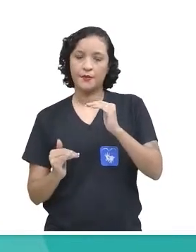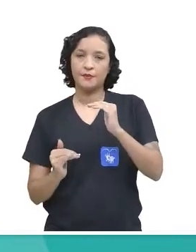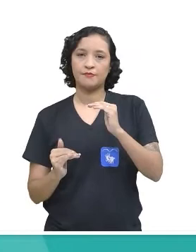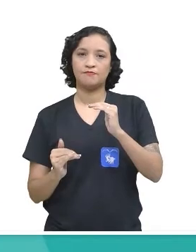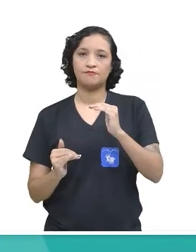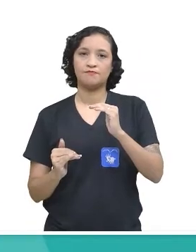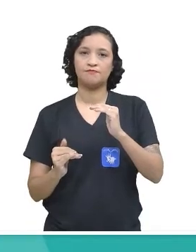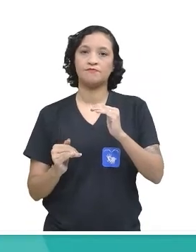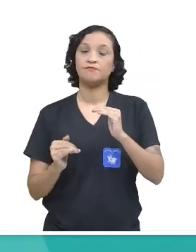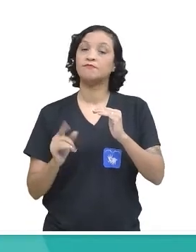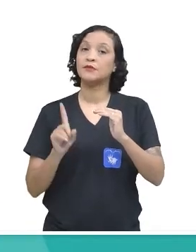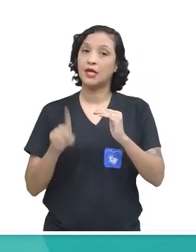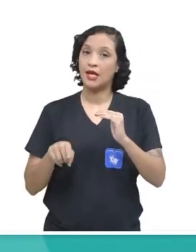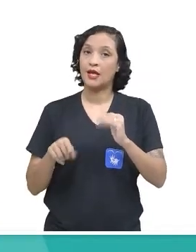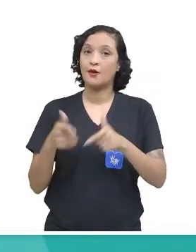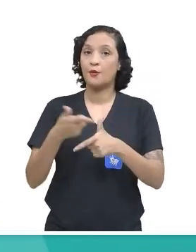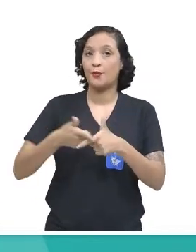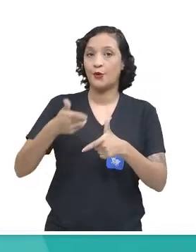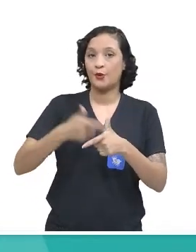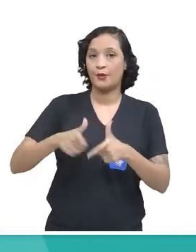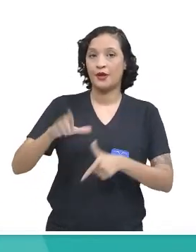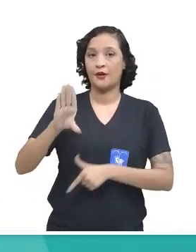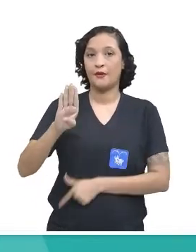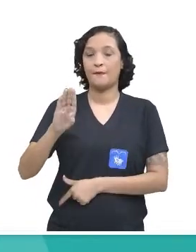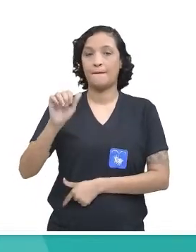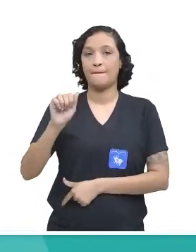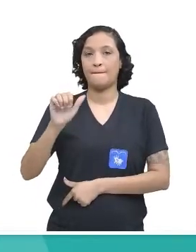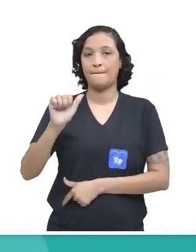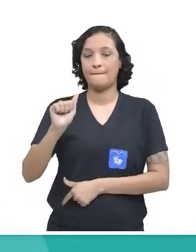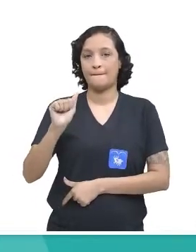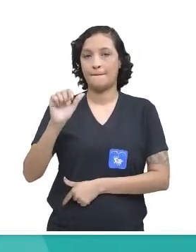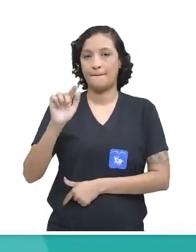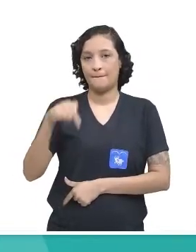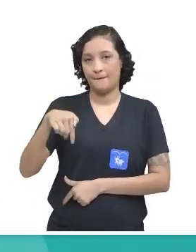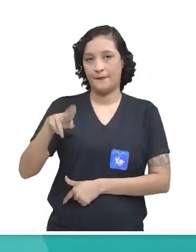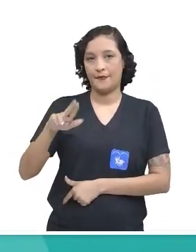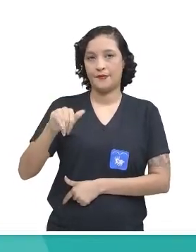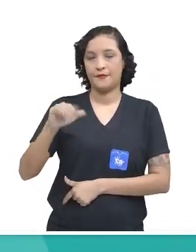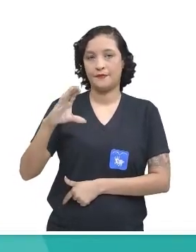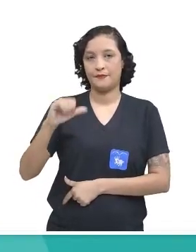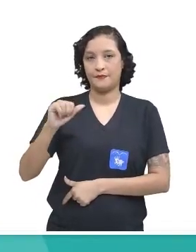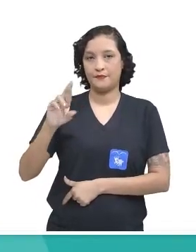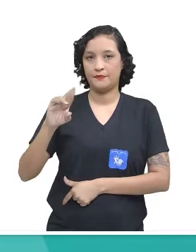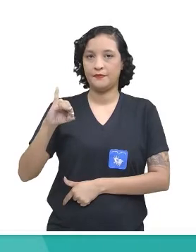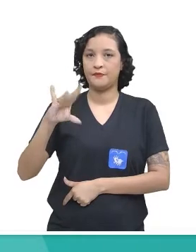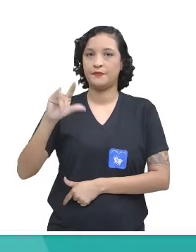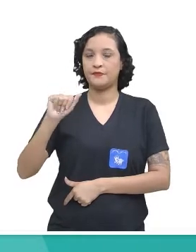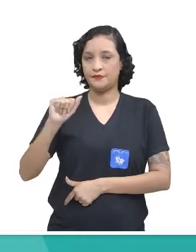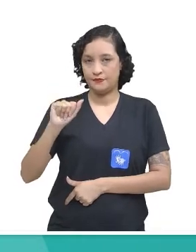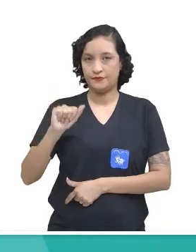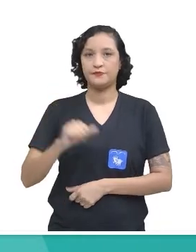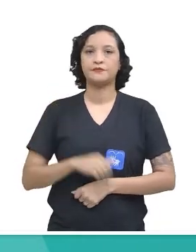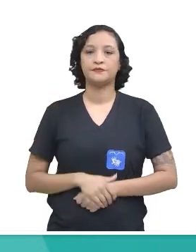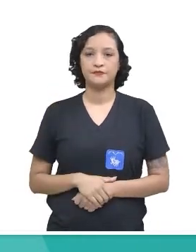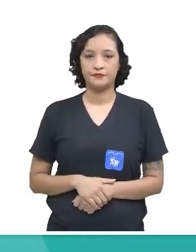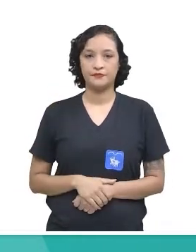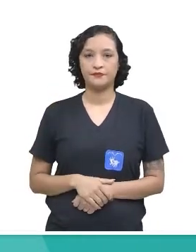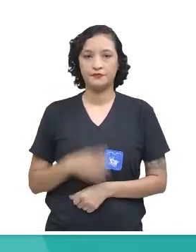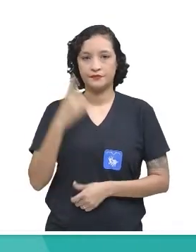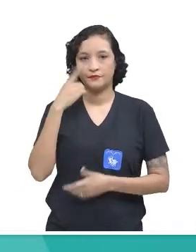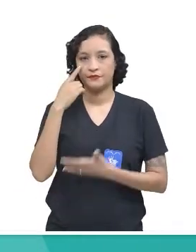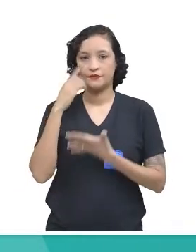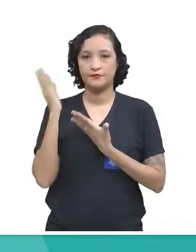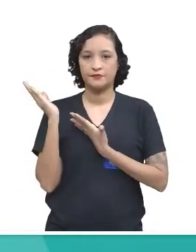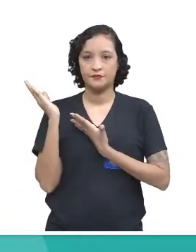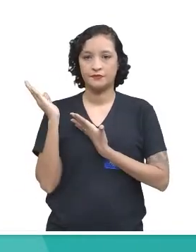é caracterizado uma bradicardia, certo? Olha aí um coração bonito aí. Tá vendo que esse coração é bem